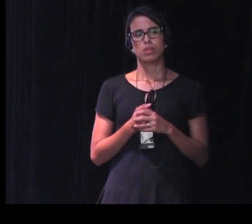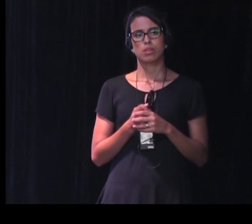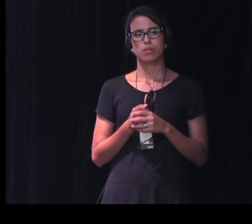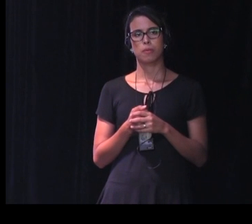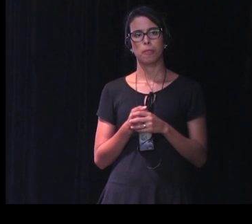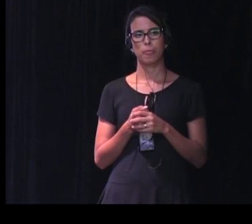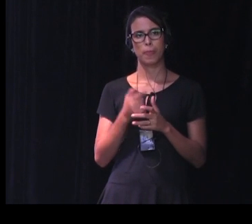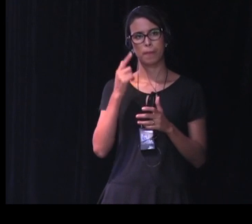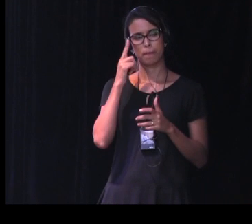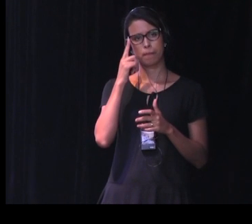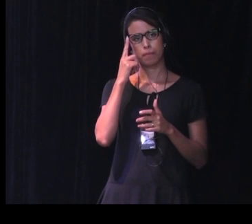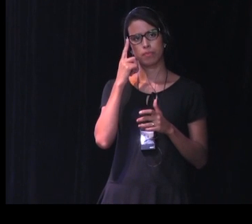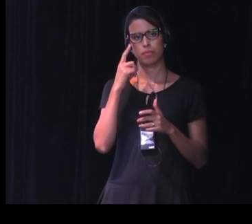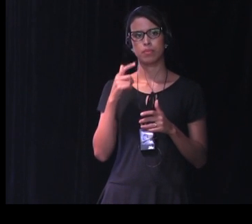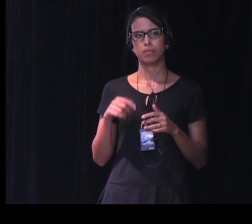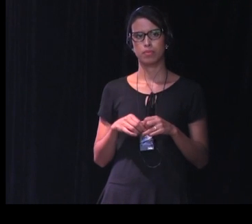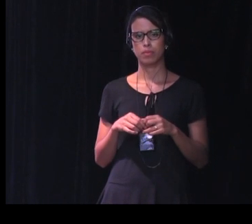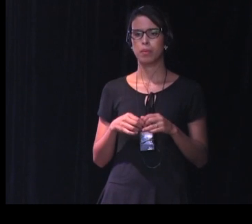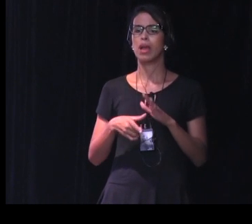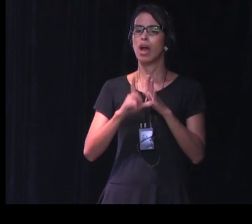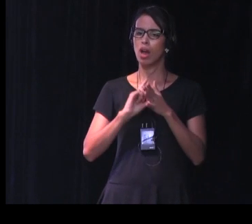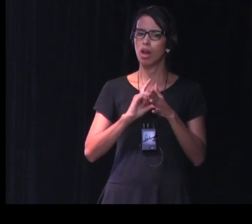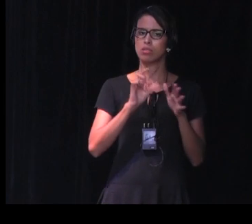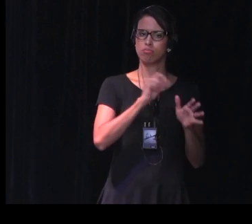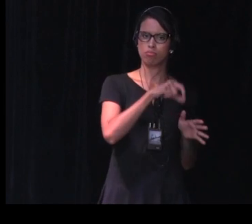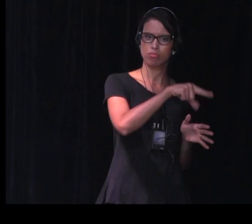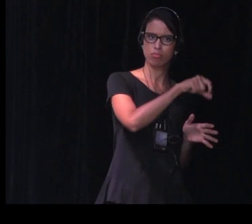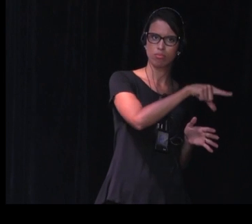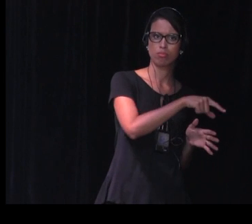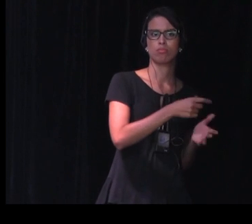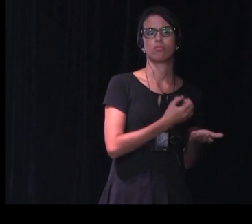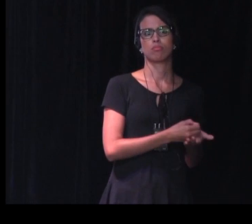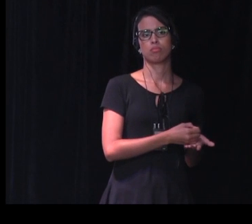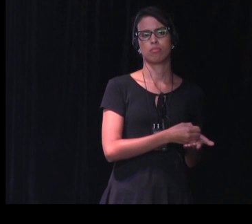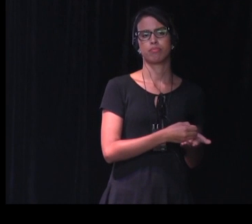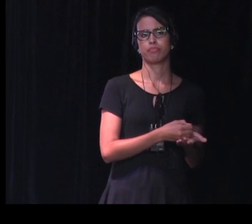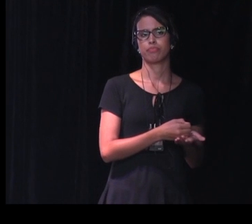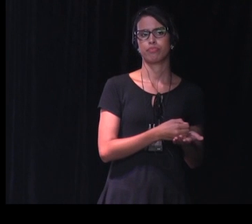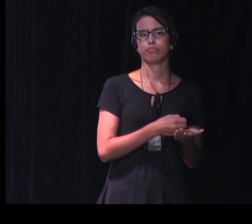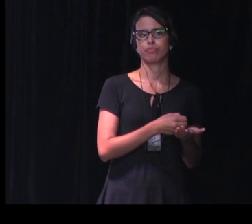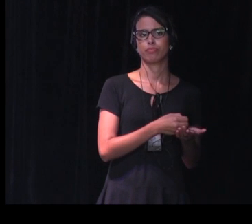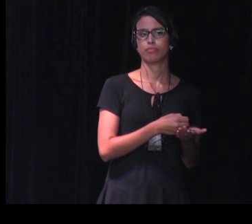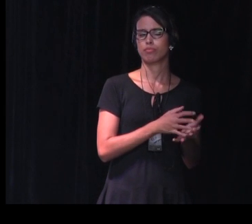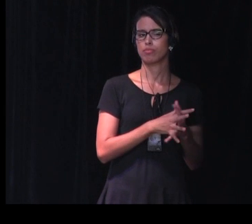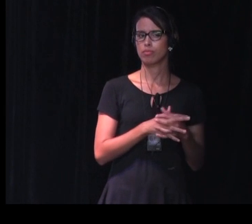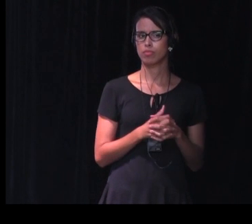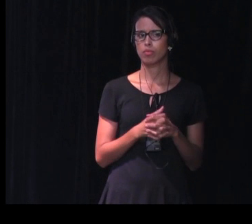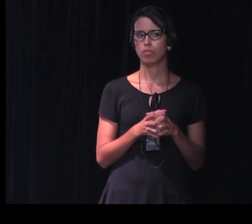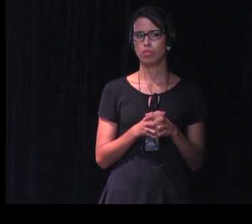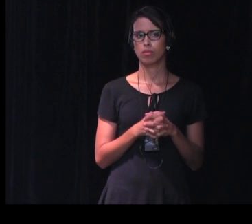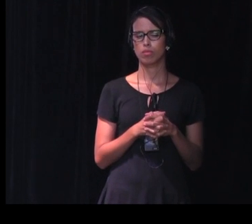E trabalhado com elementos pré-fabricados ou que vão sendo colocados de forma